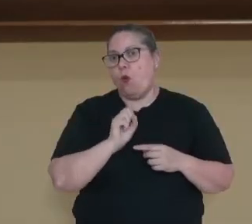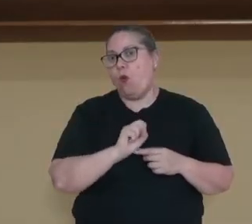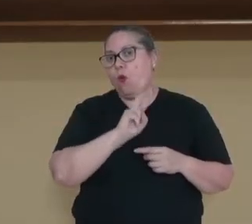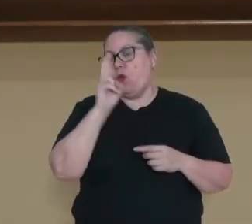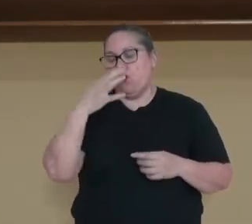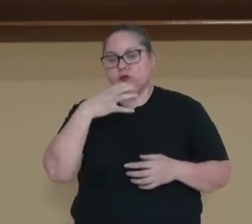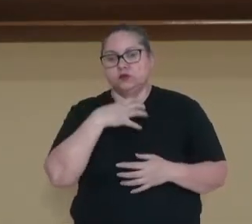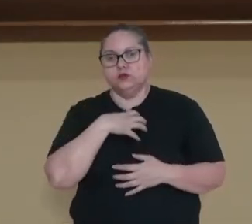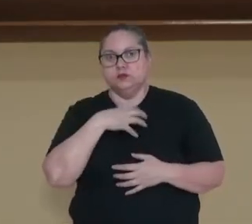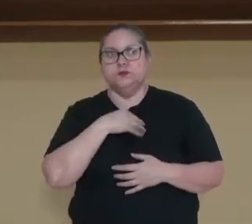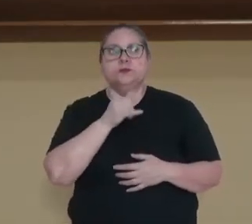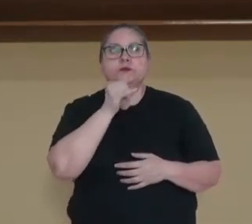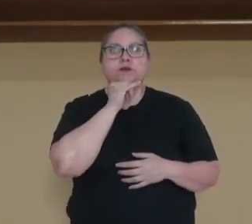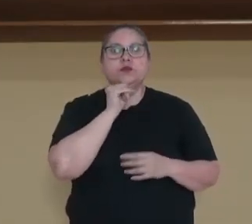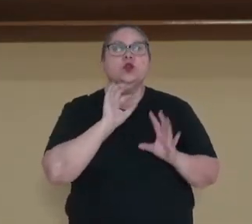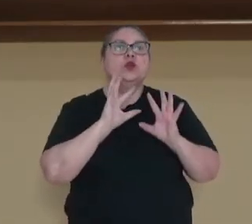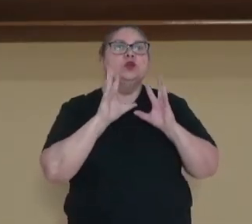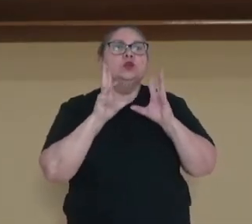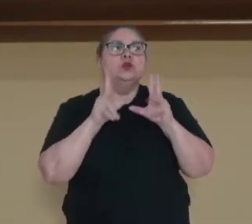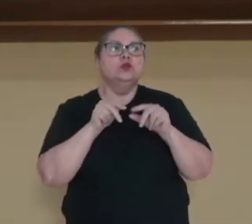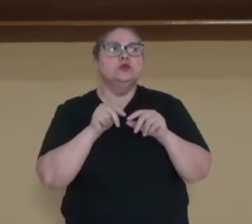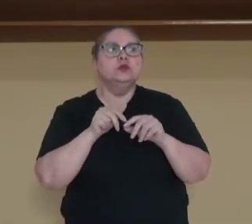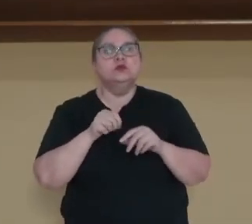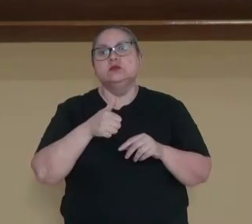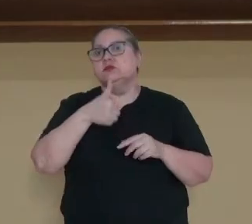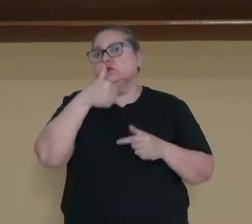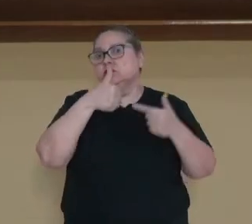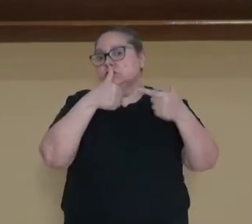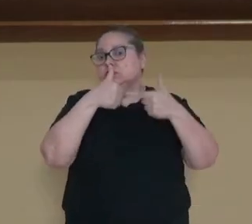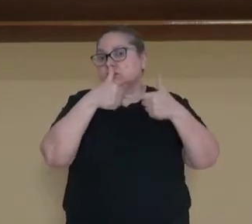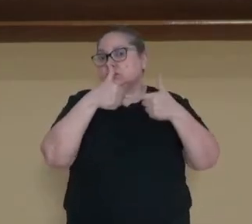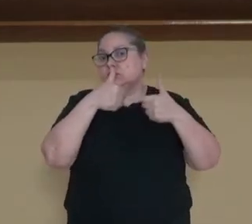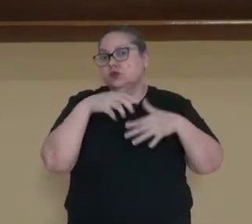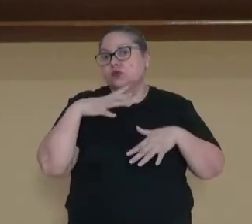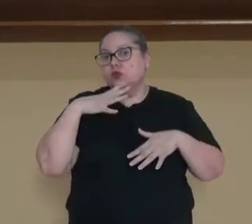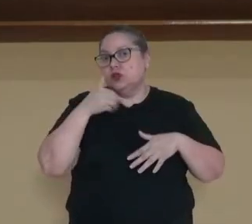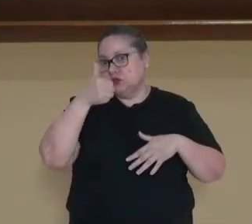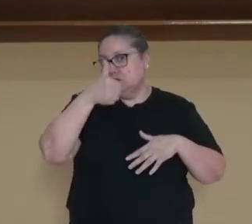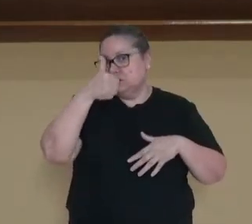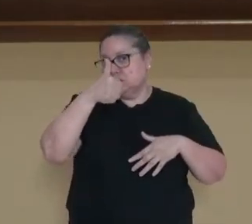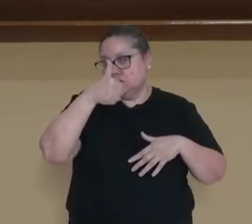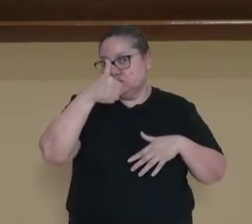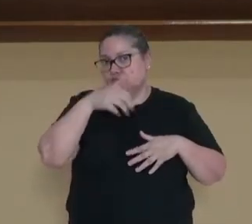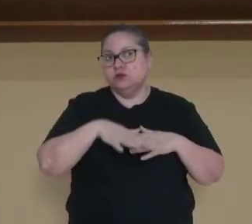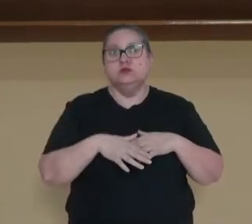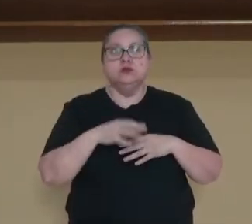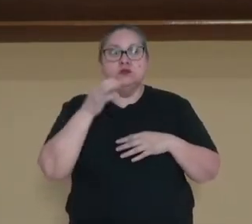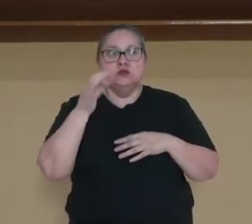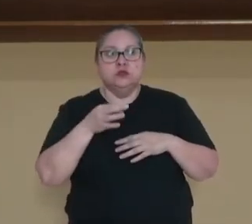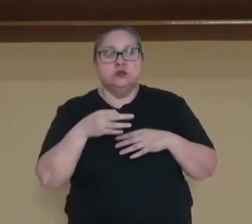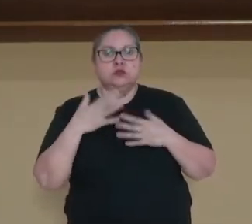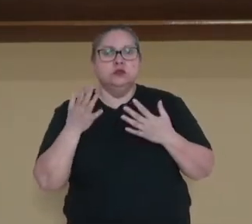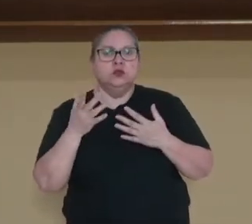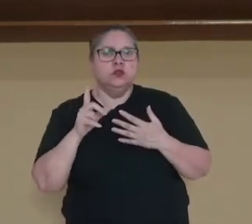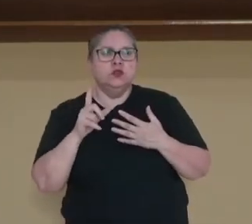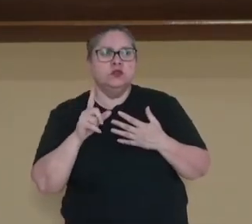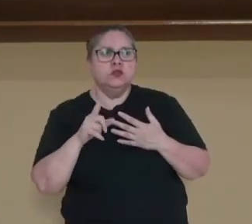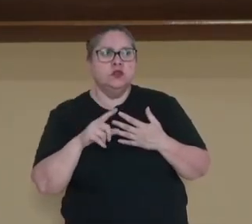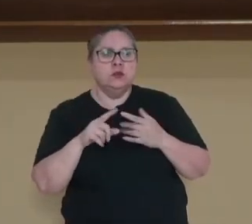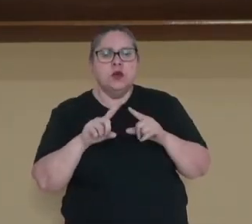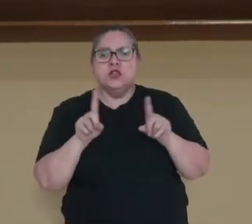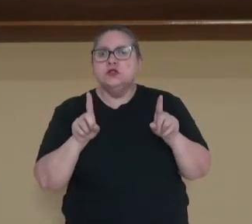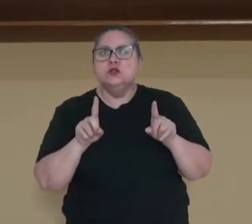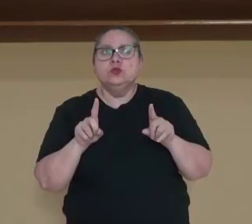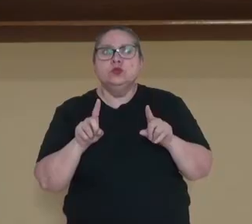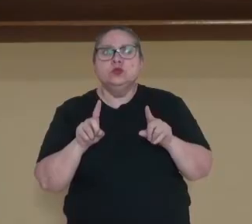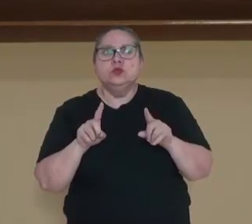sentimentos. Por exemplo, todo mundo conhece esse gesto de positivo, certo? Eu não vou fazer aqui, mas todo